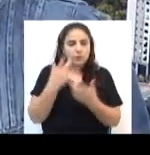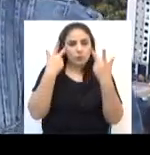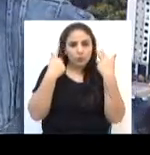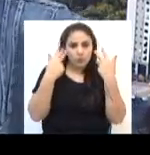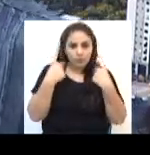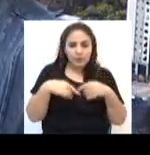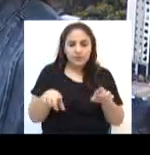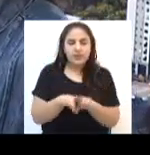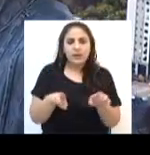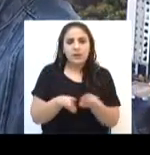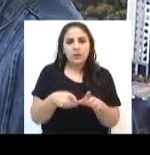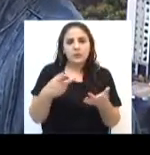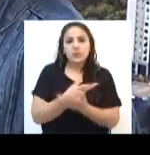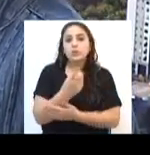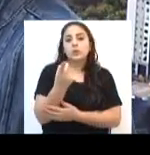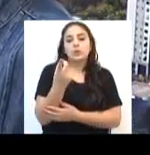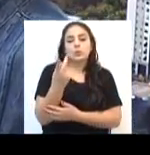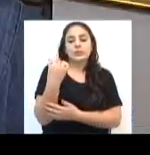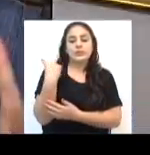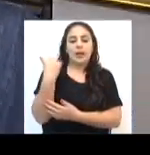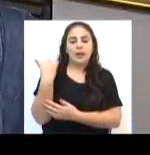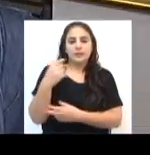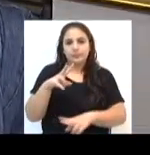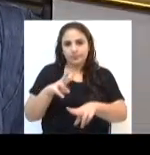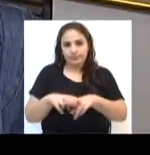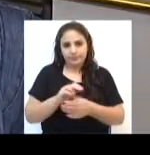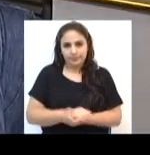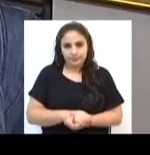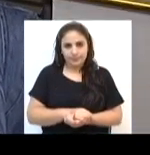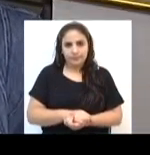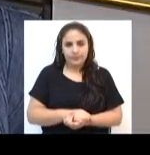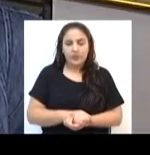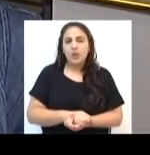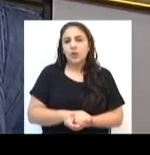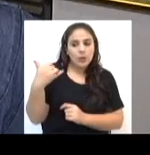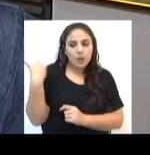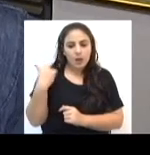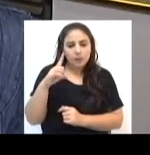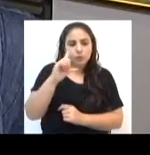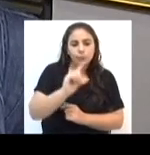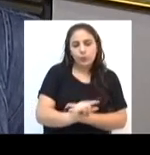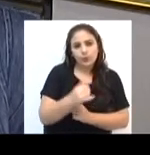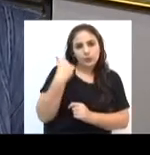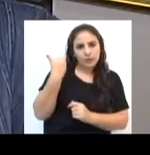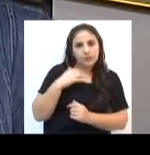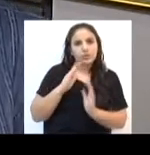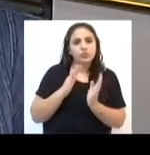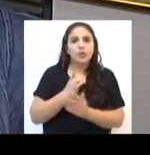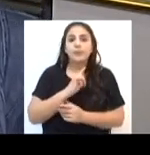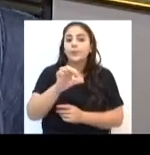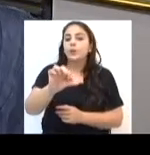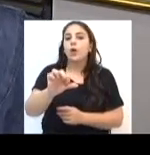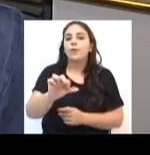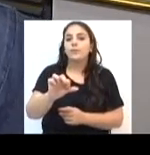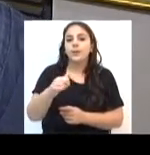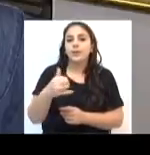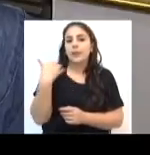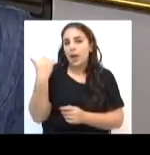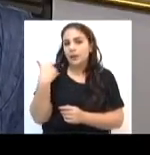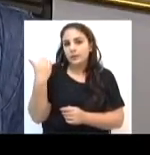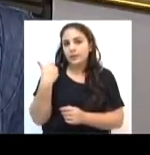família possa sustentar a sua família com dignidade. Como é os cursos de mecânica, os cursos de chapéu de pintura. Hoje nós temos